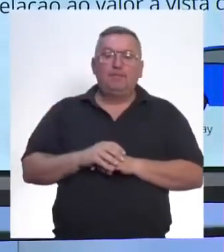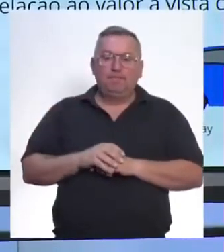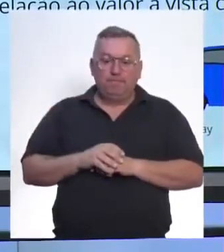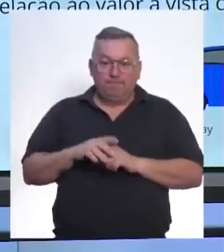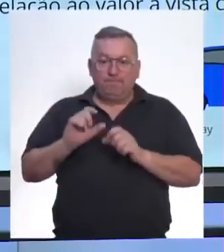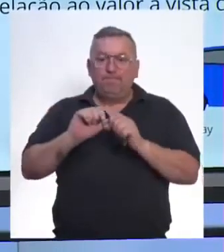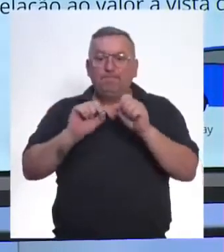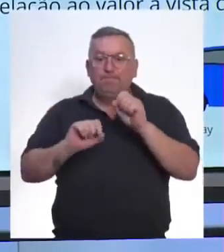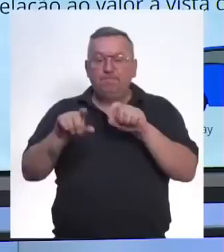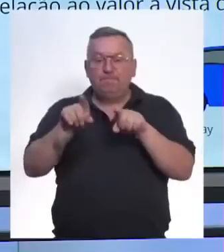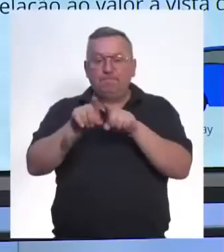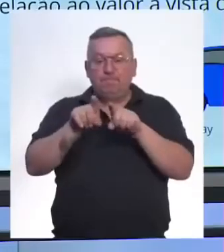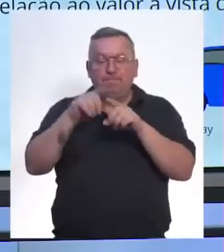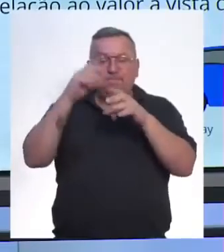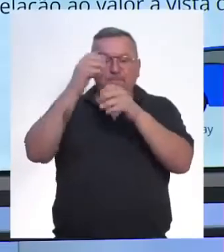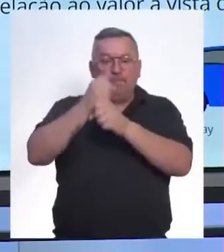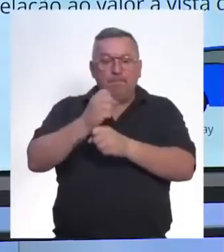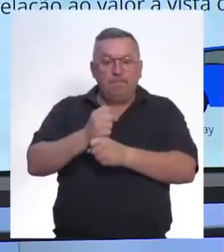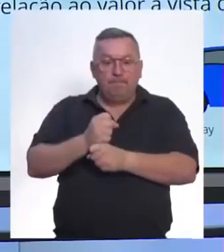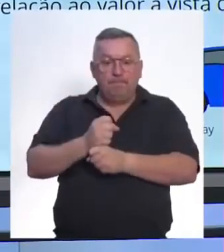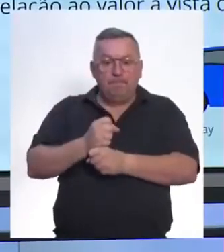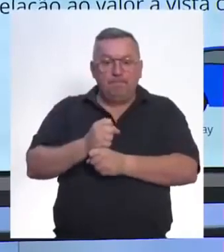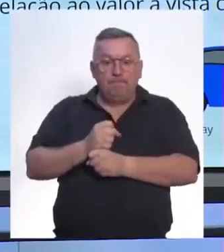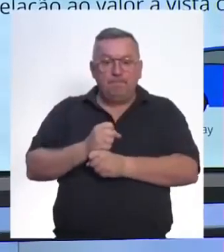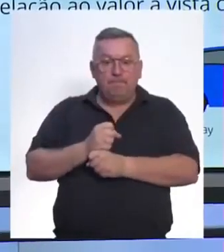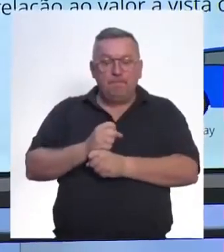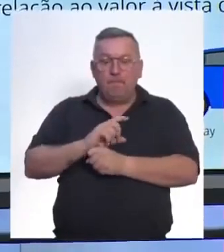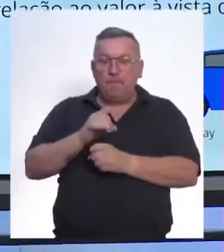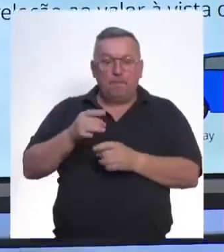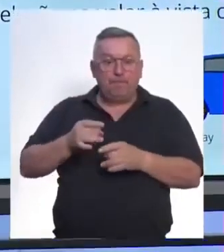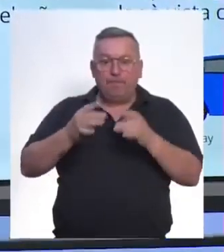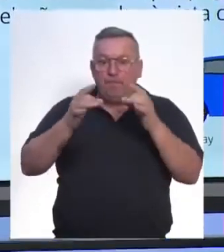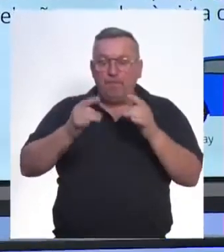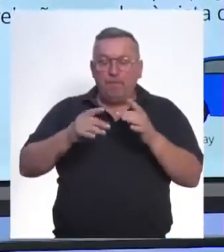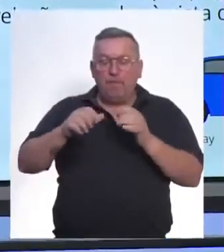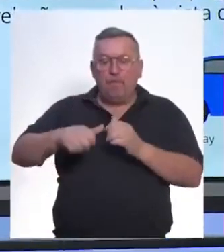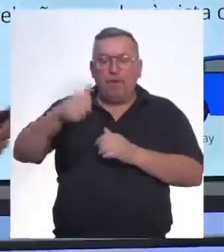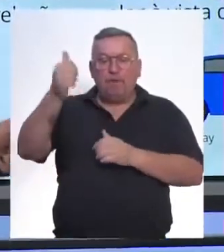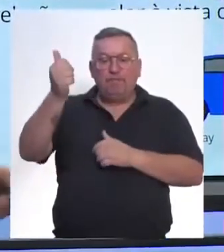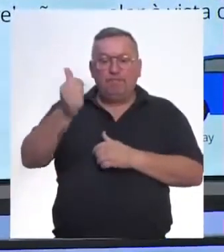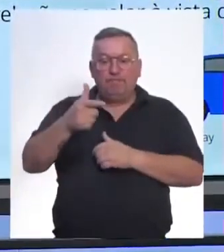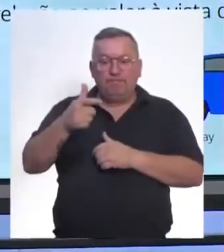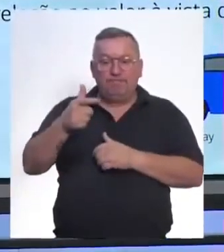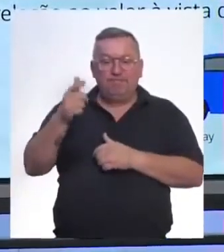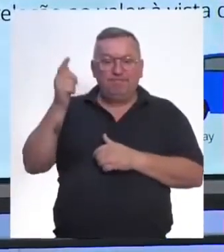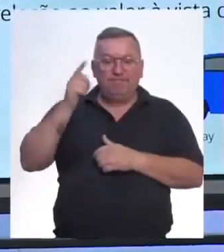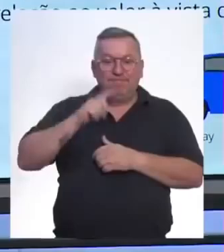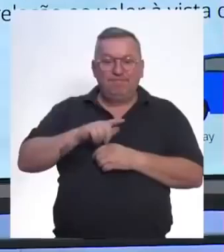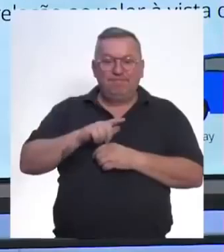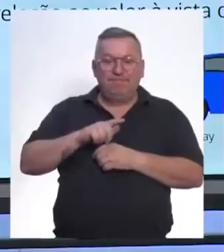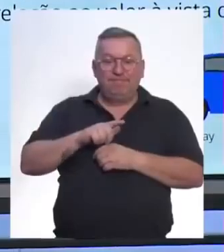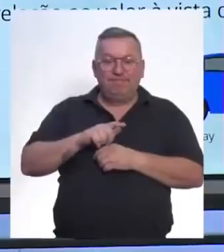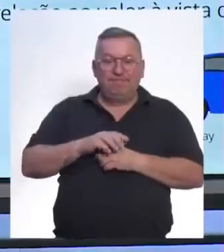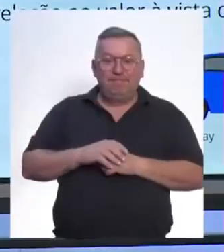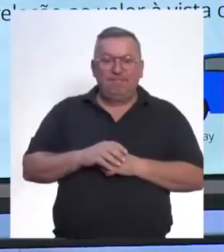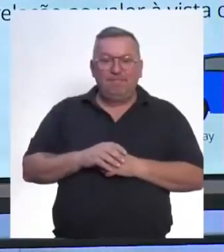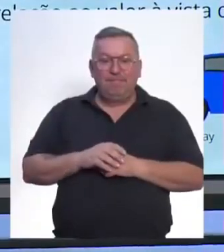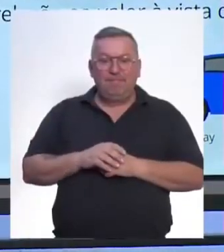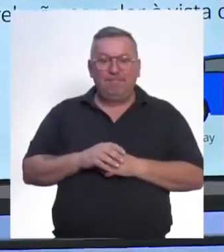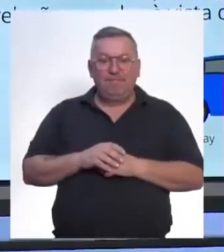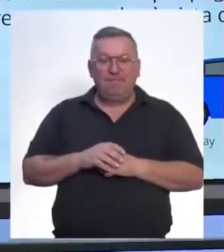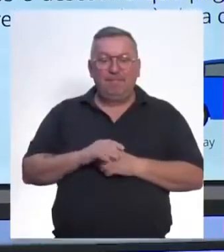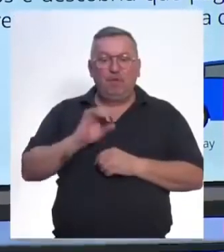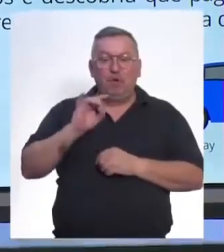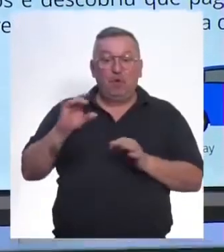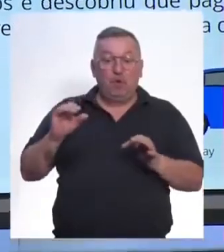E fazer os cálculos toda vez, né? Para não gastar mais do que você ganha e, naturalmente, não se enrolar. Tudo bem?